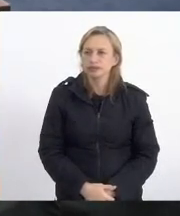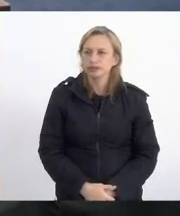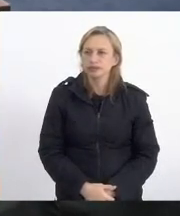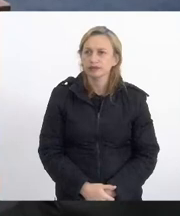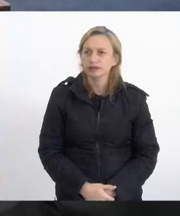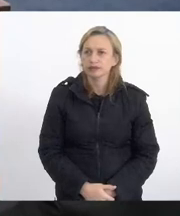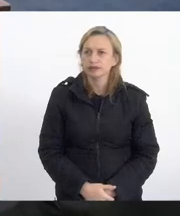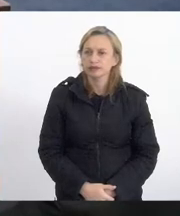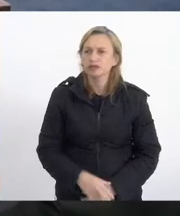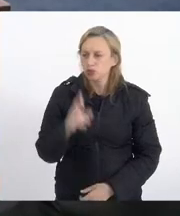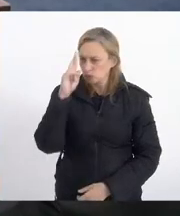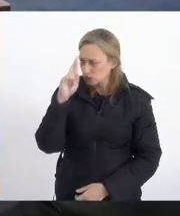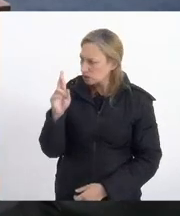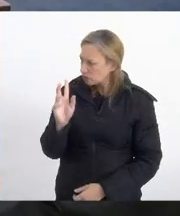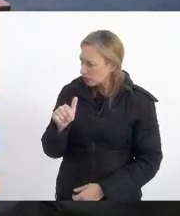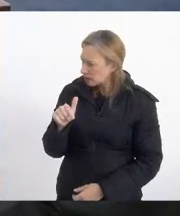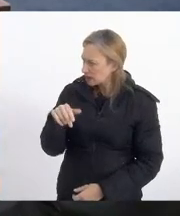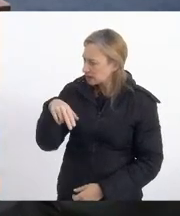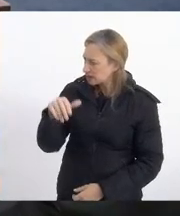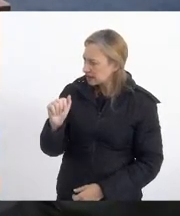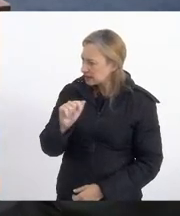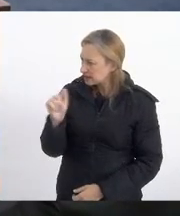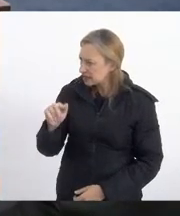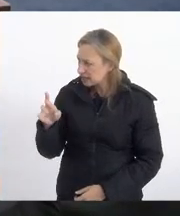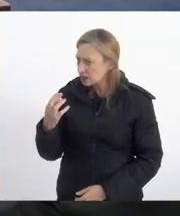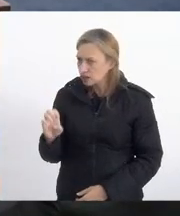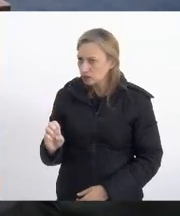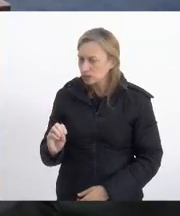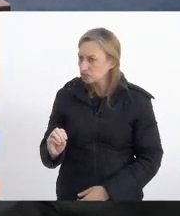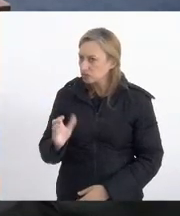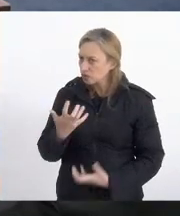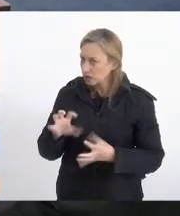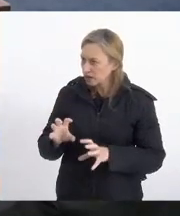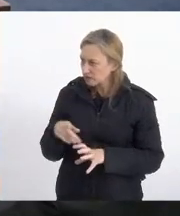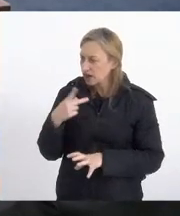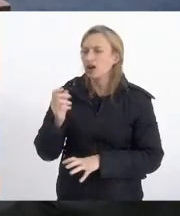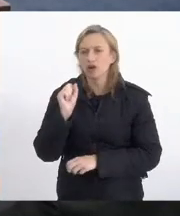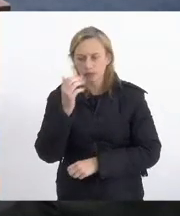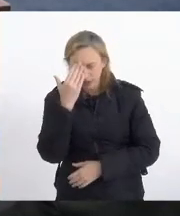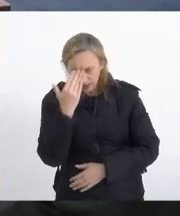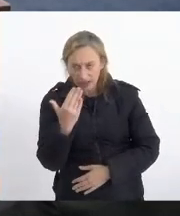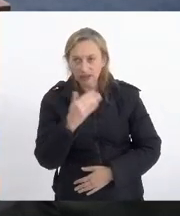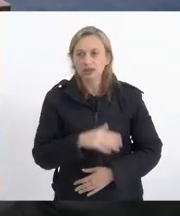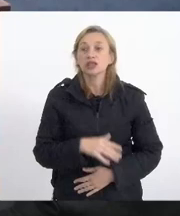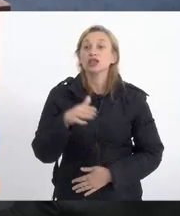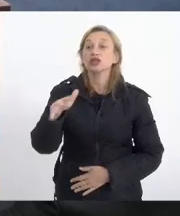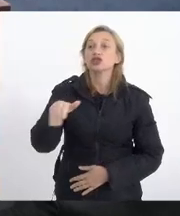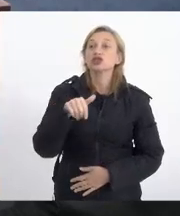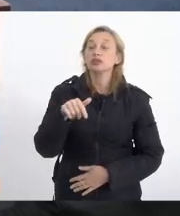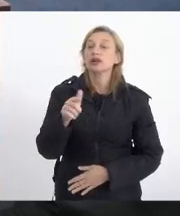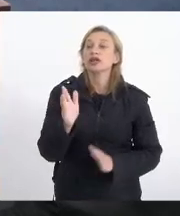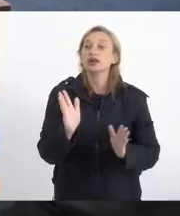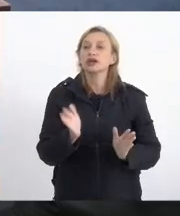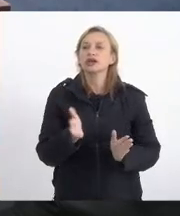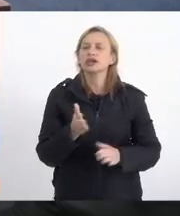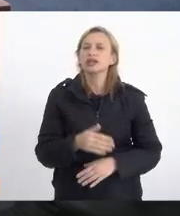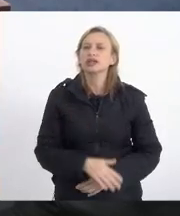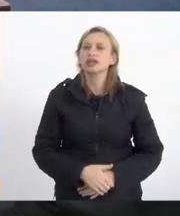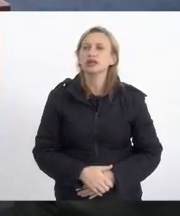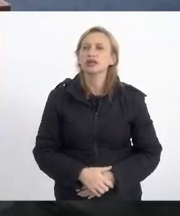O senhor é o Nazareno? O senhor está abrindo mão da fala? Tá, muito obrigado. Quero chamar aqui, então, obrigado, senhor